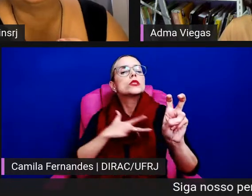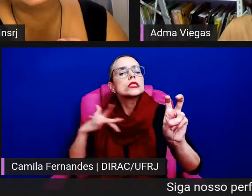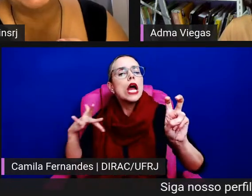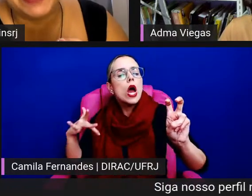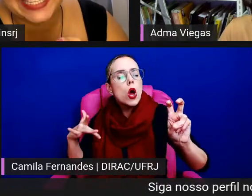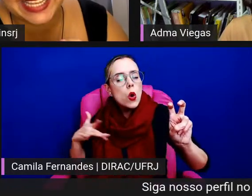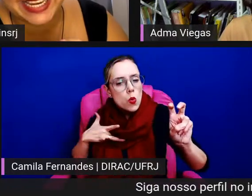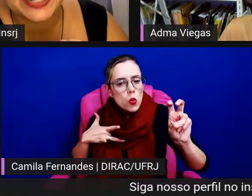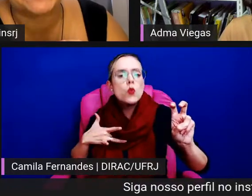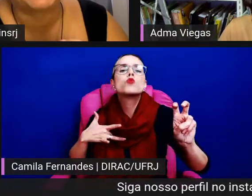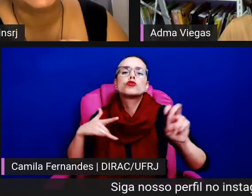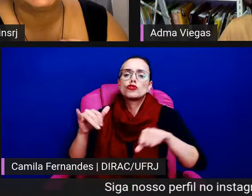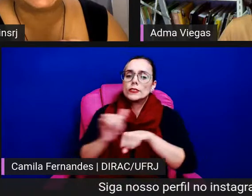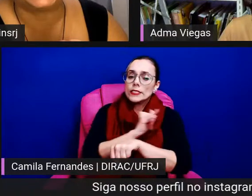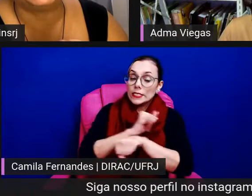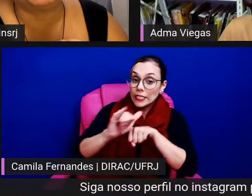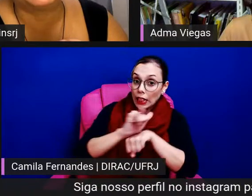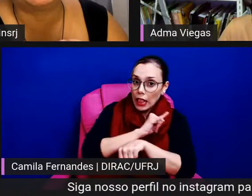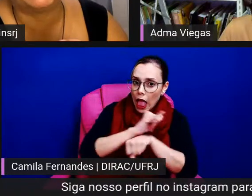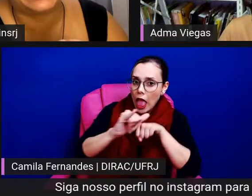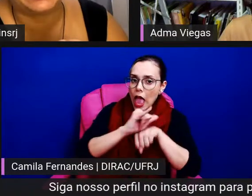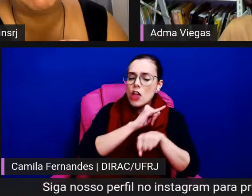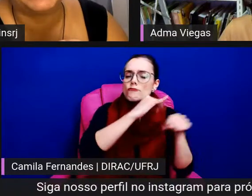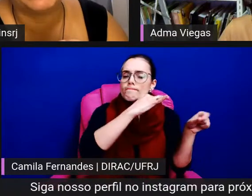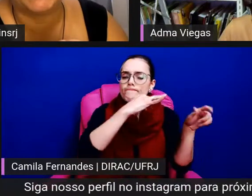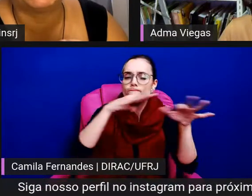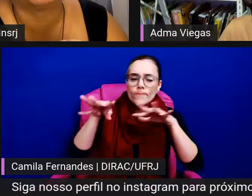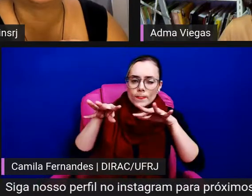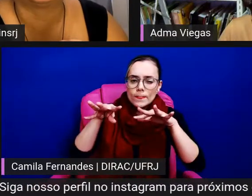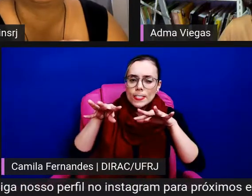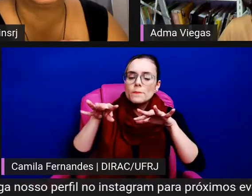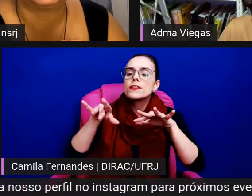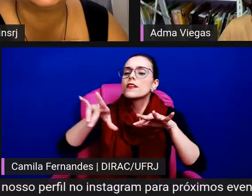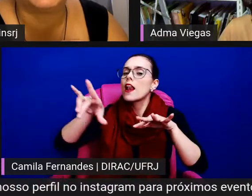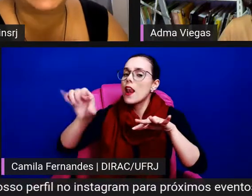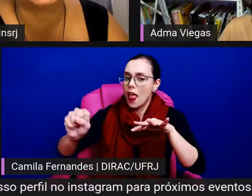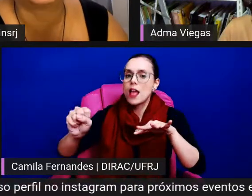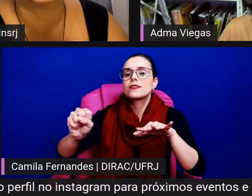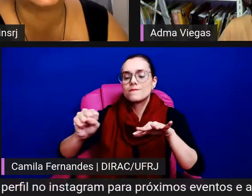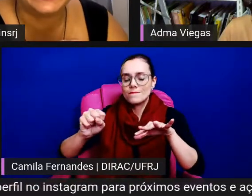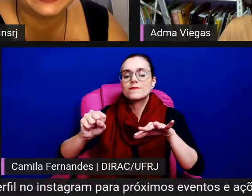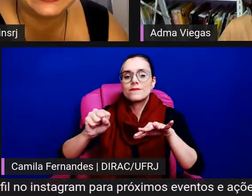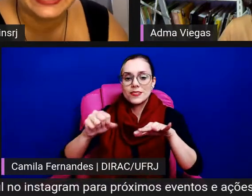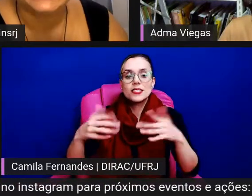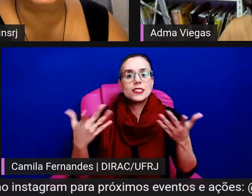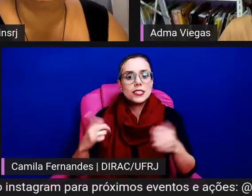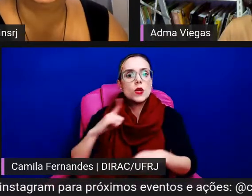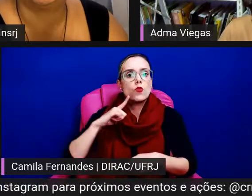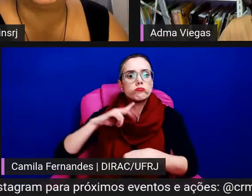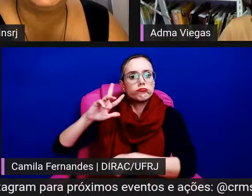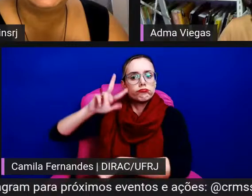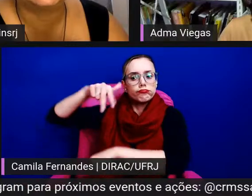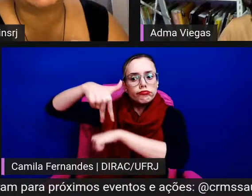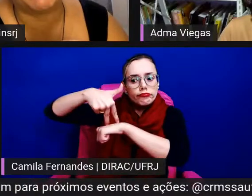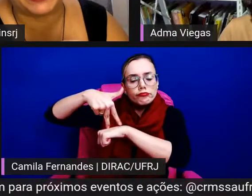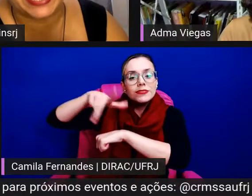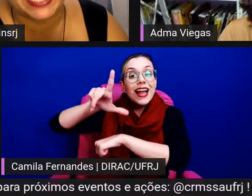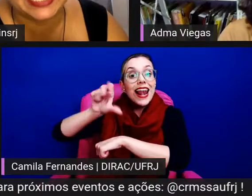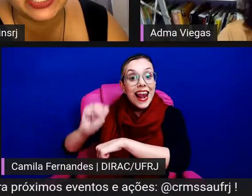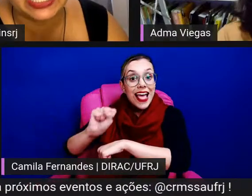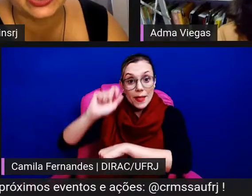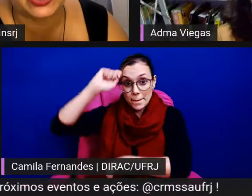organização e visibilidade. E aí preciso falar que foi um encontro protagonizado por lésbicas negras, que geralmente